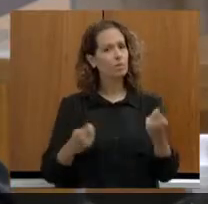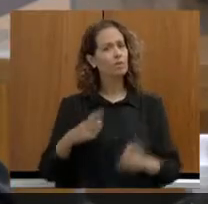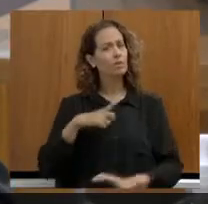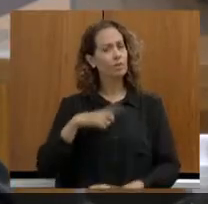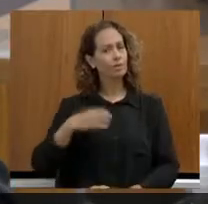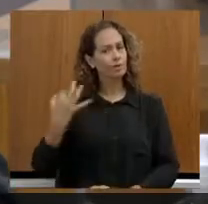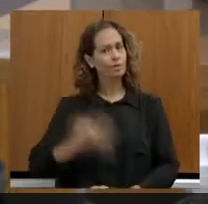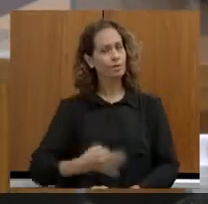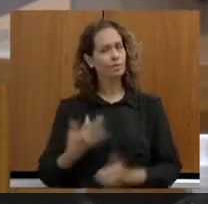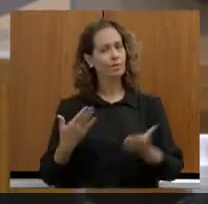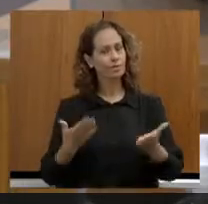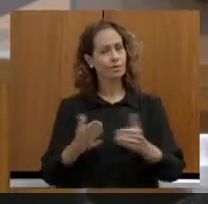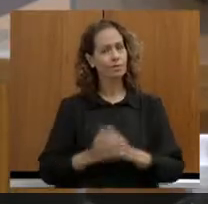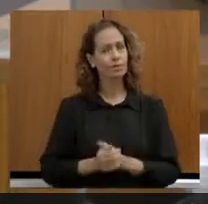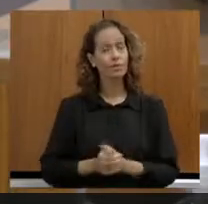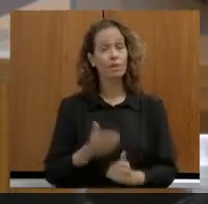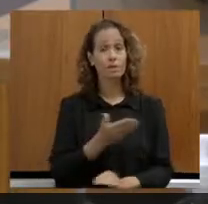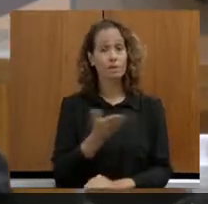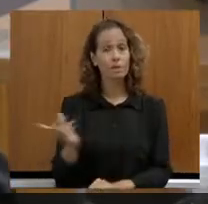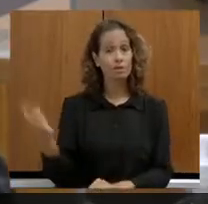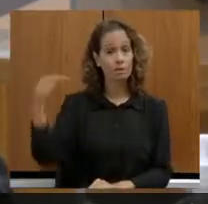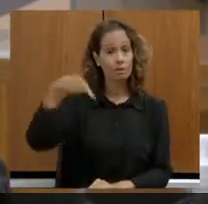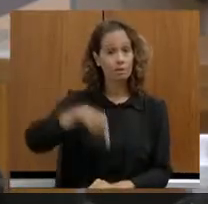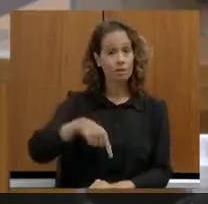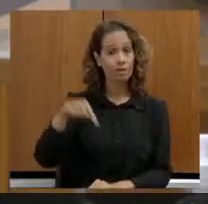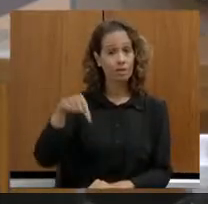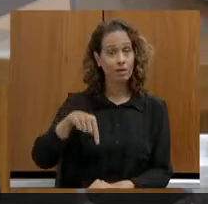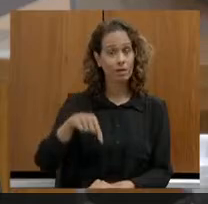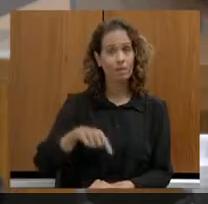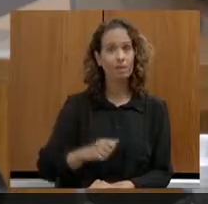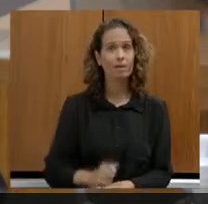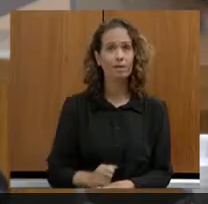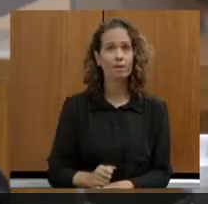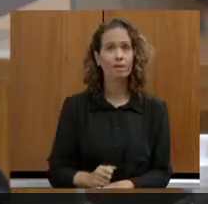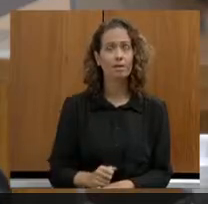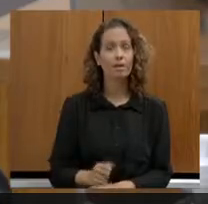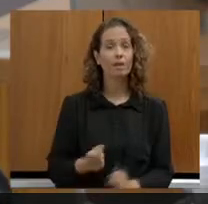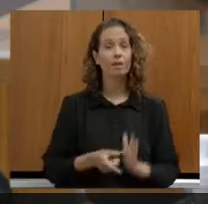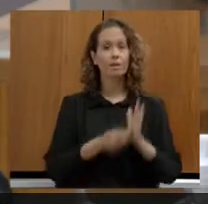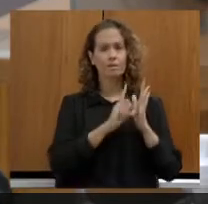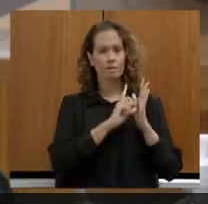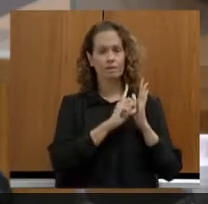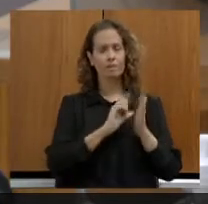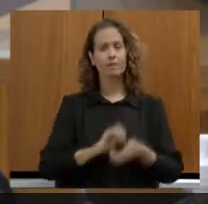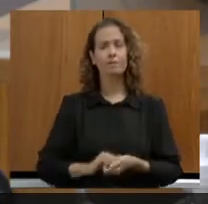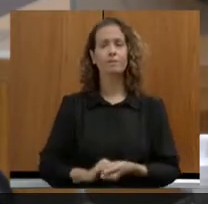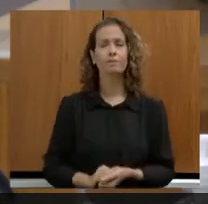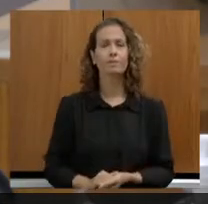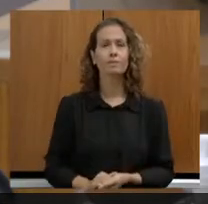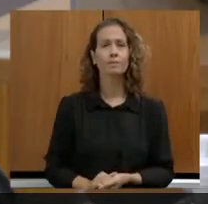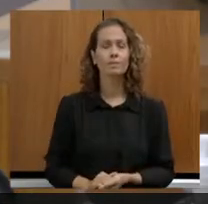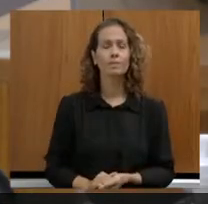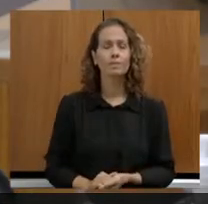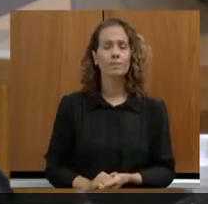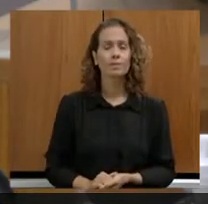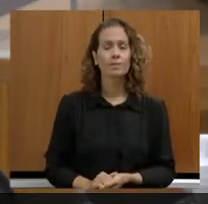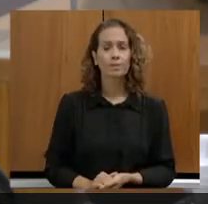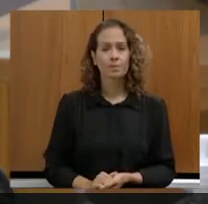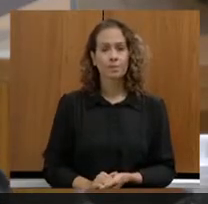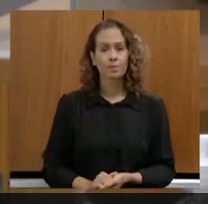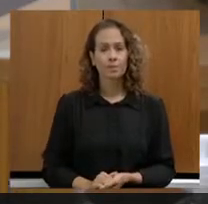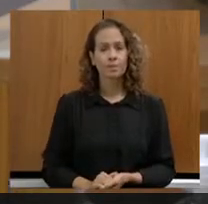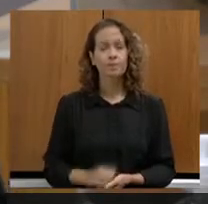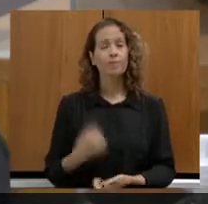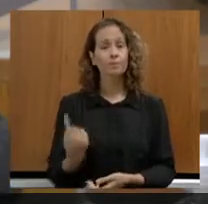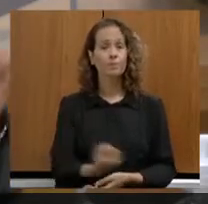disso quando a senhora esteve aqui na vez passada e é